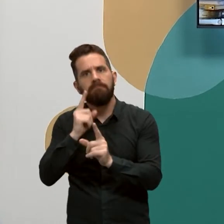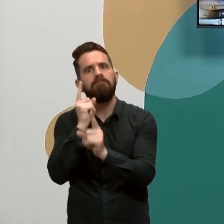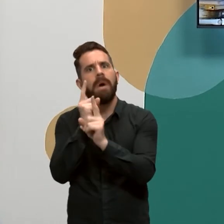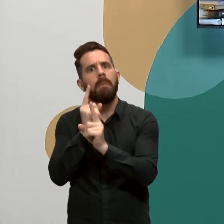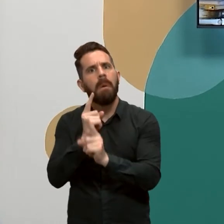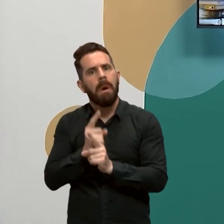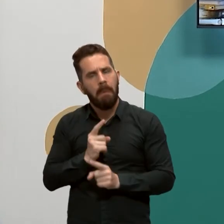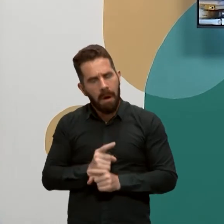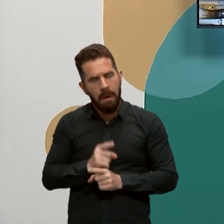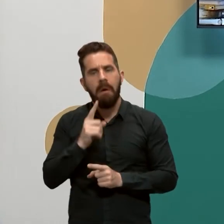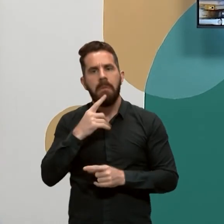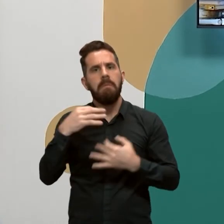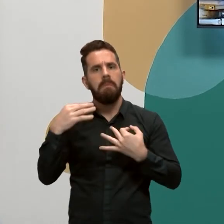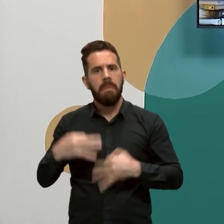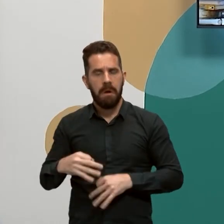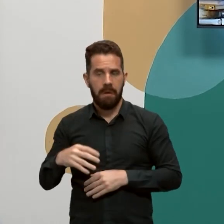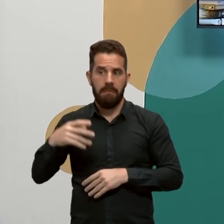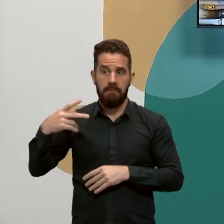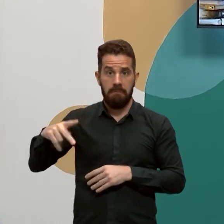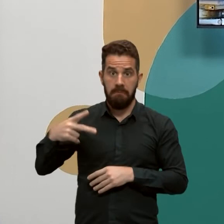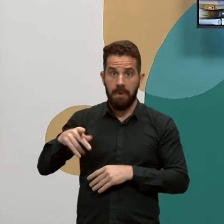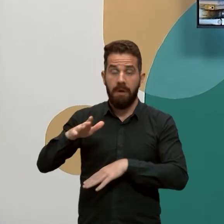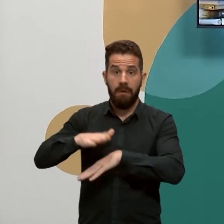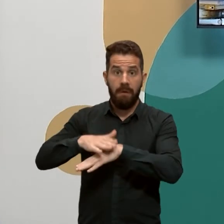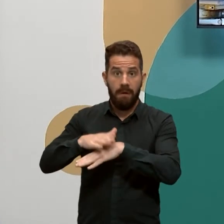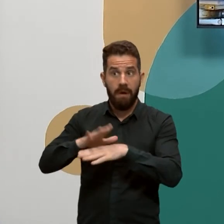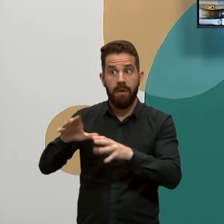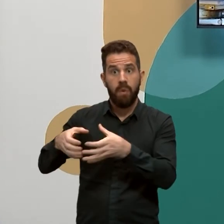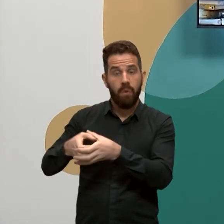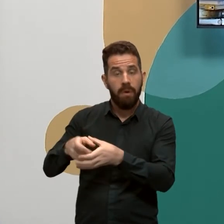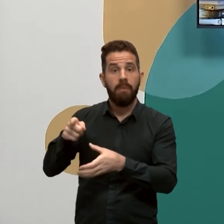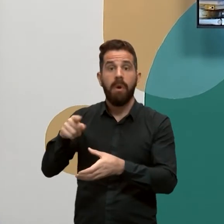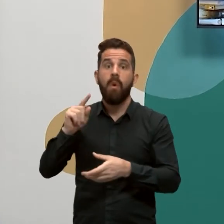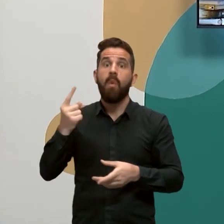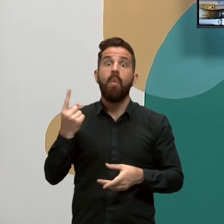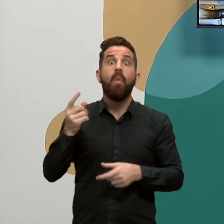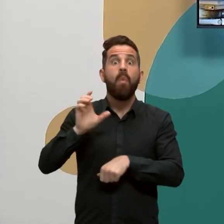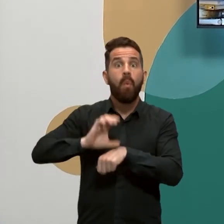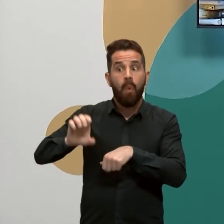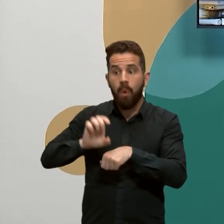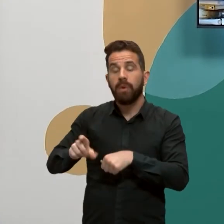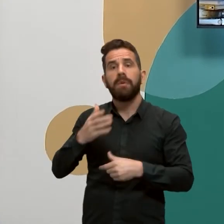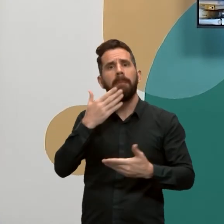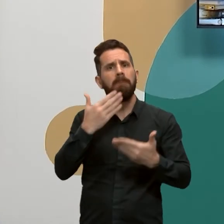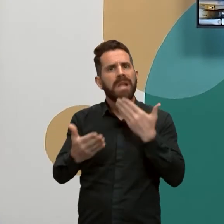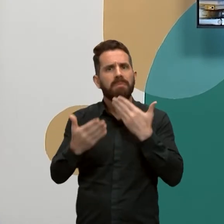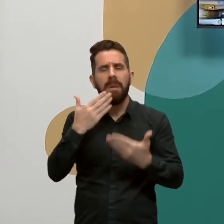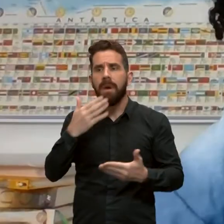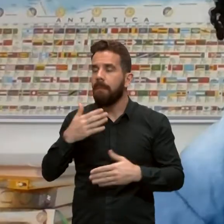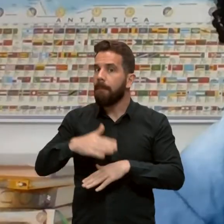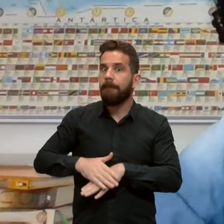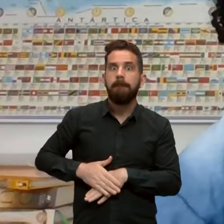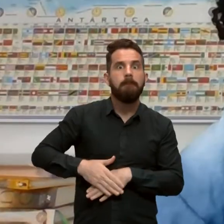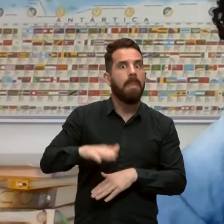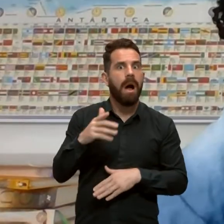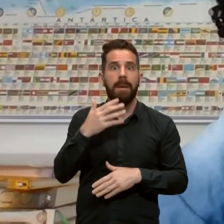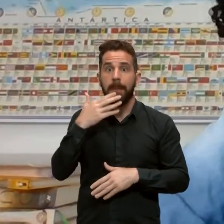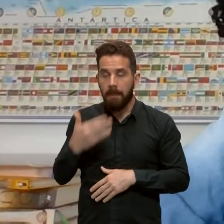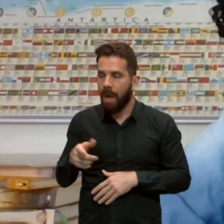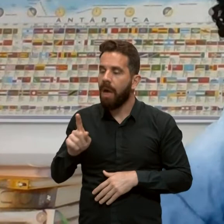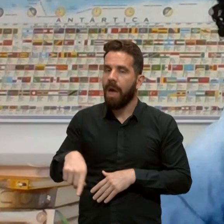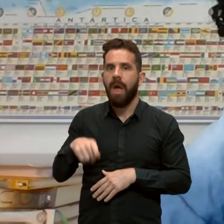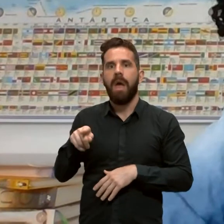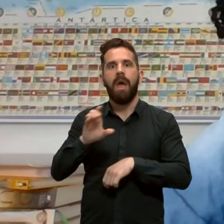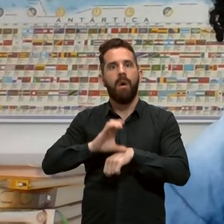Brasil, e uma pesquisa a nível nacional, e esse foi um dos cursos que mais recebemos demanda.